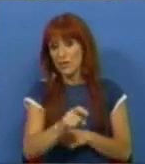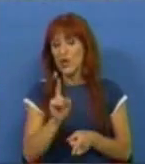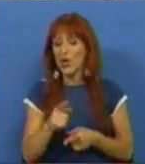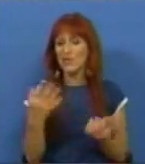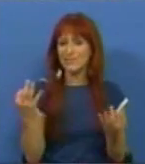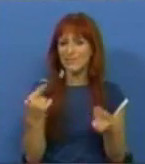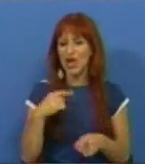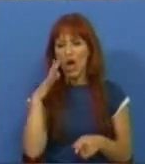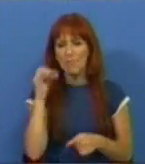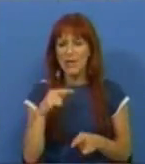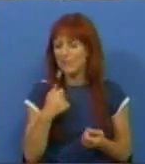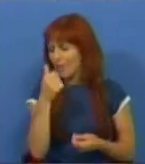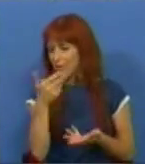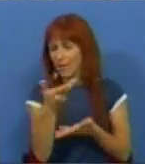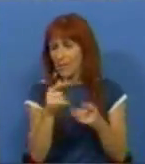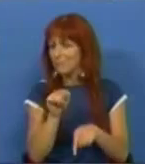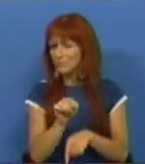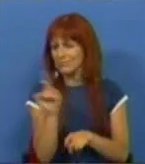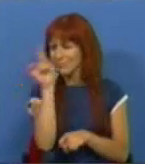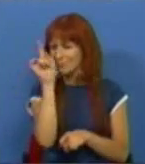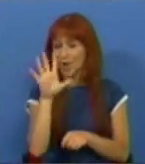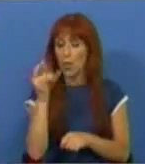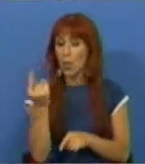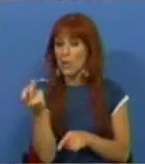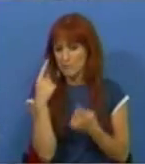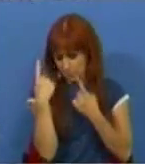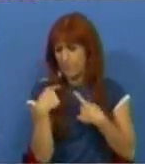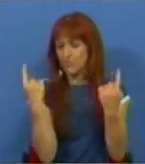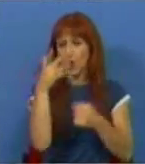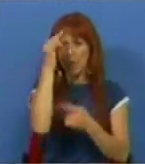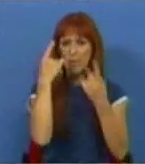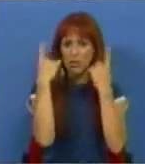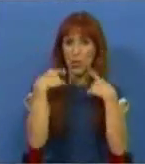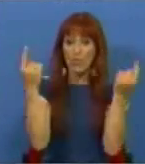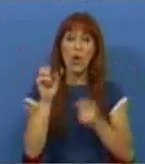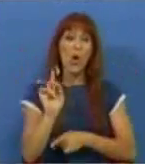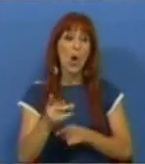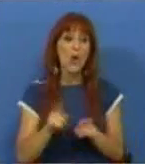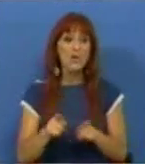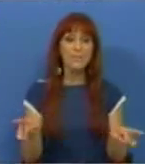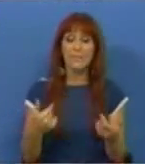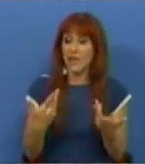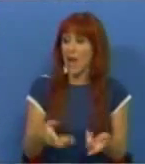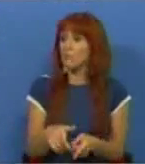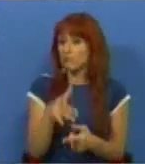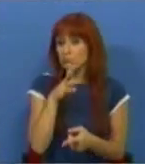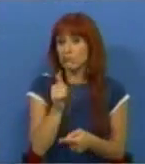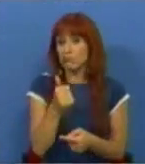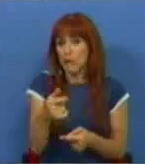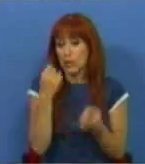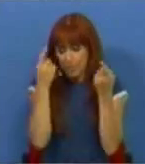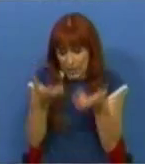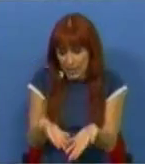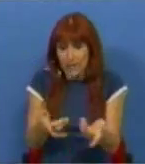que é certo é que normalmente não convive tão bem com elas quando elas se exprimem na opinião pública, ou aqui, exatamente, está a apontar bem, quando elas se exprimem